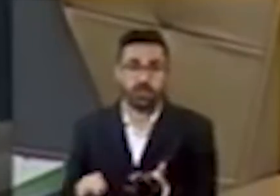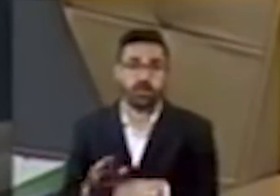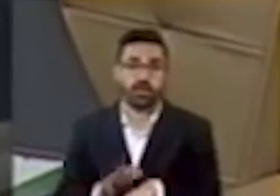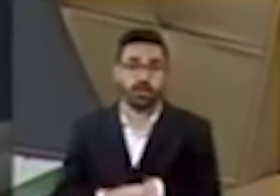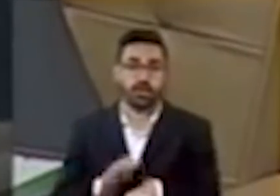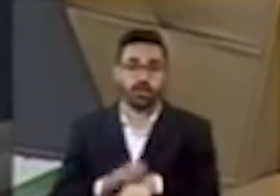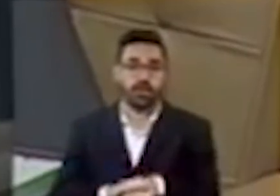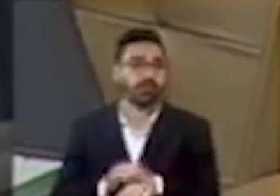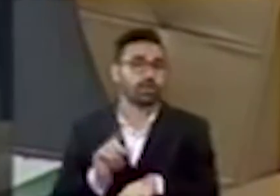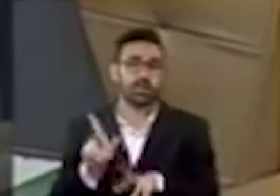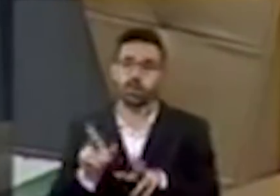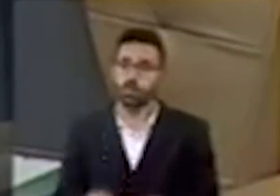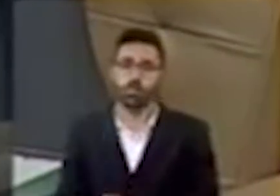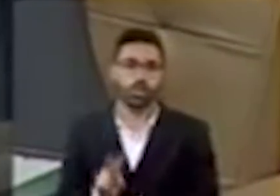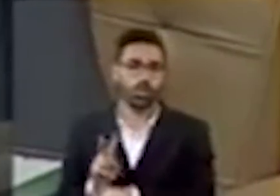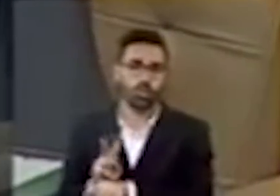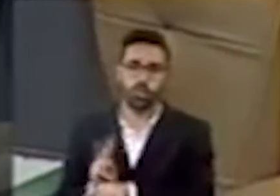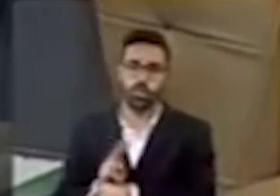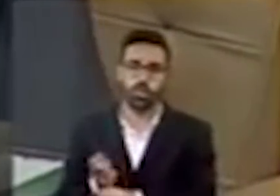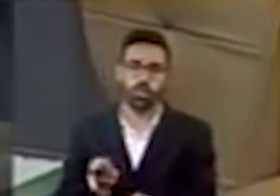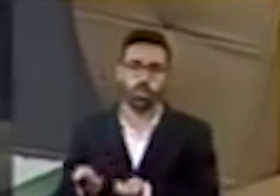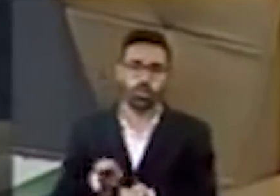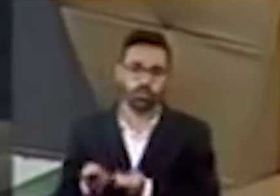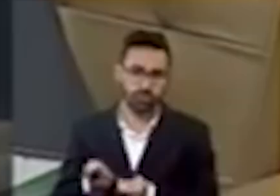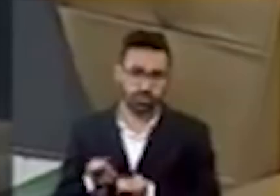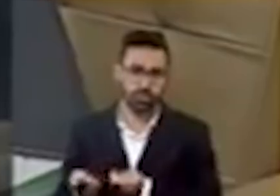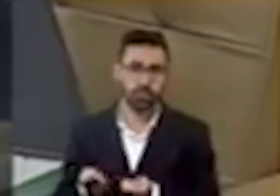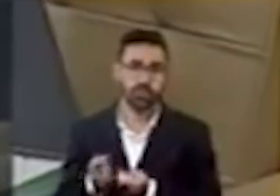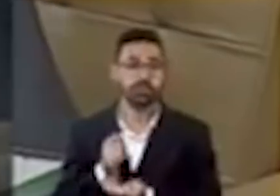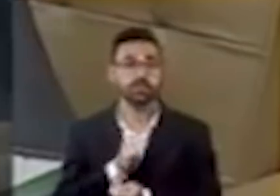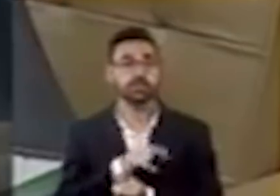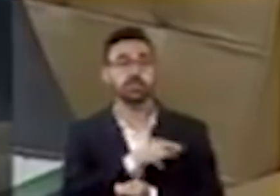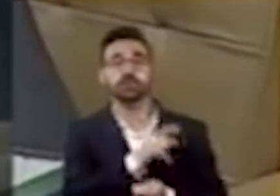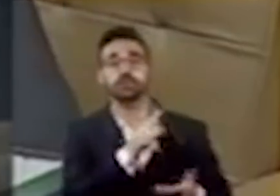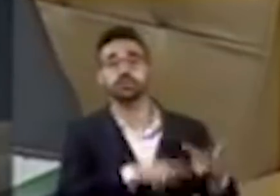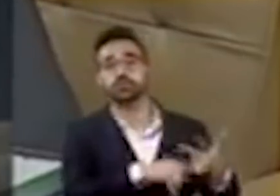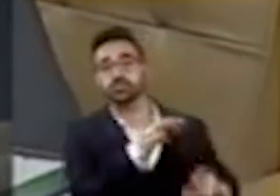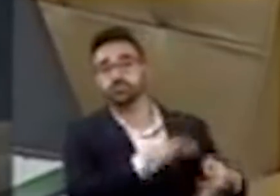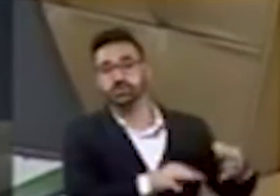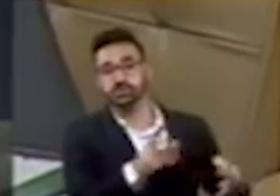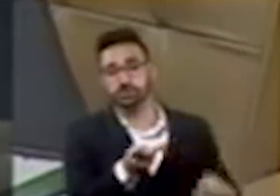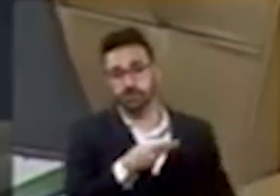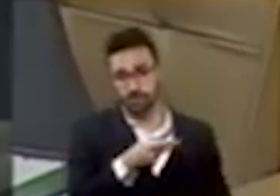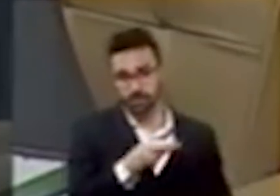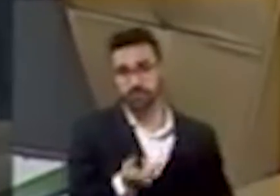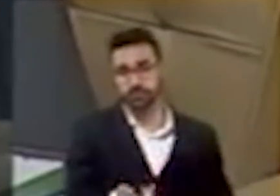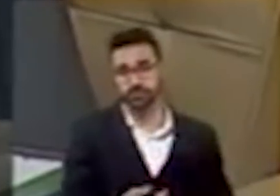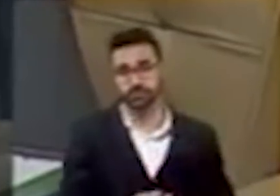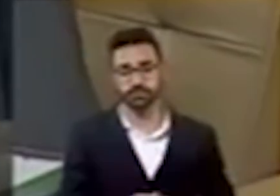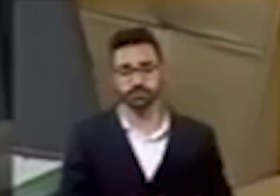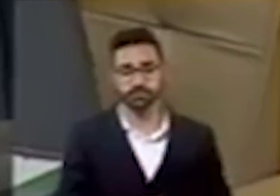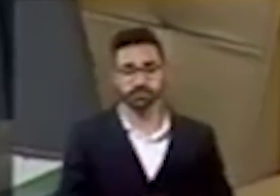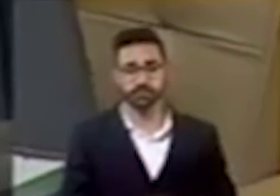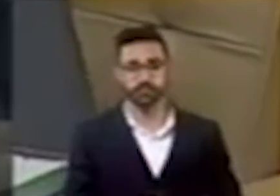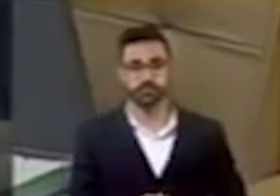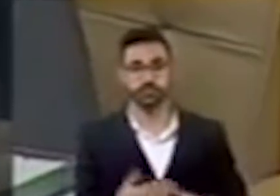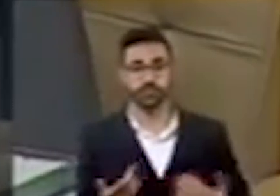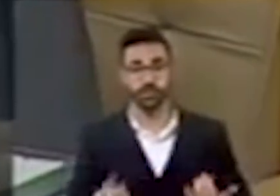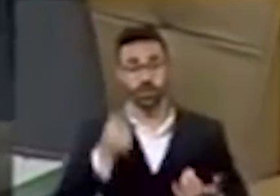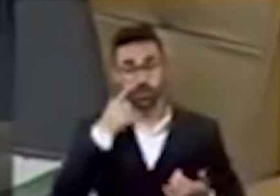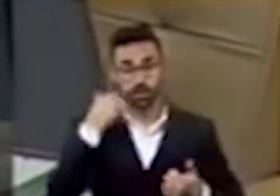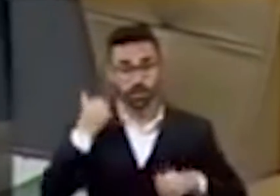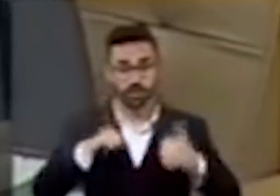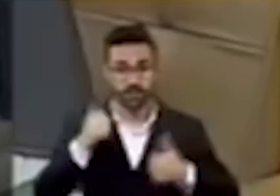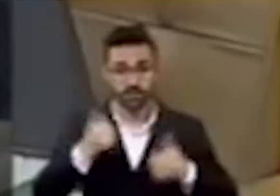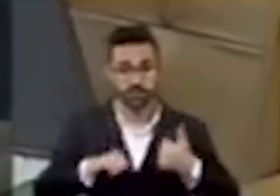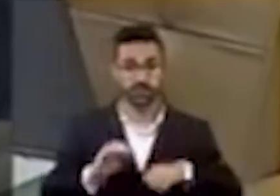um controle sobre os eventuais excessos e erros de julgamento do Poder Judiciário. Da análise da doutrina constitucional